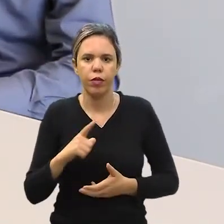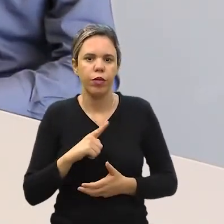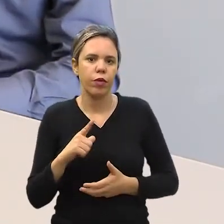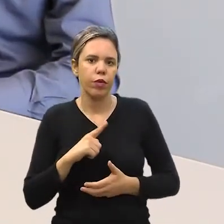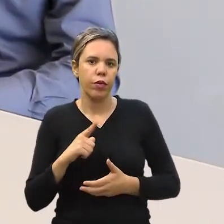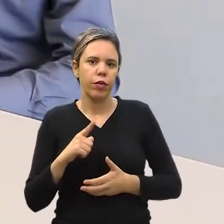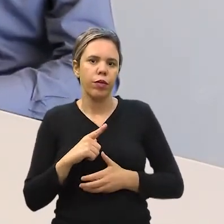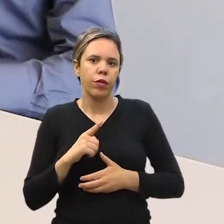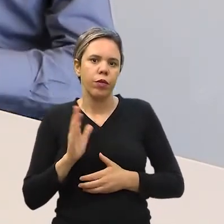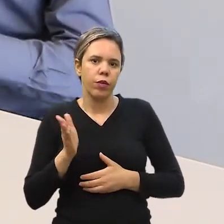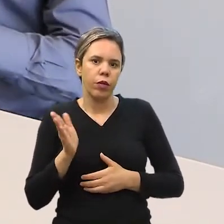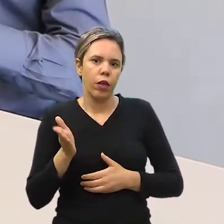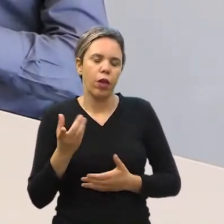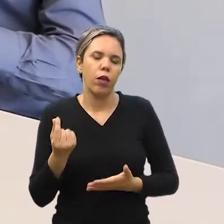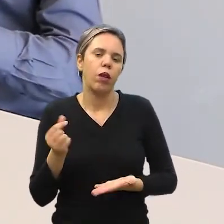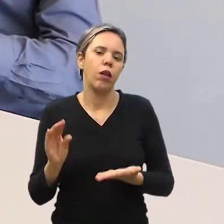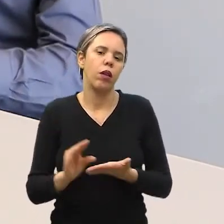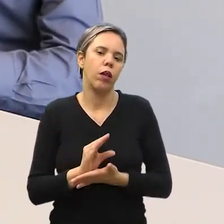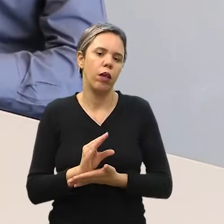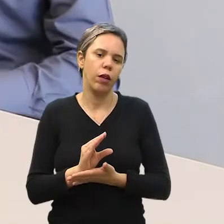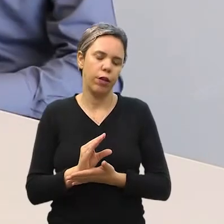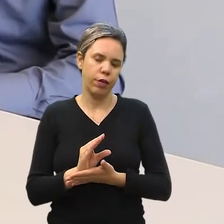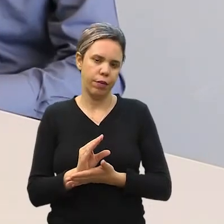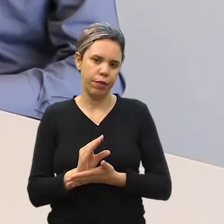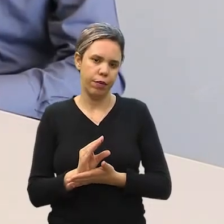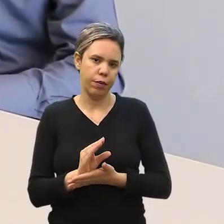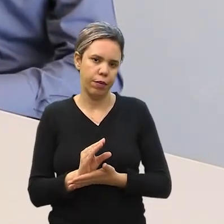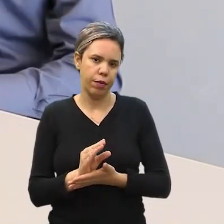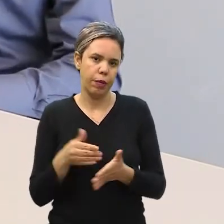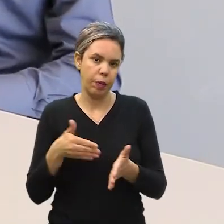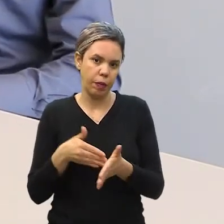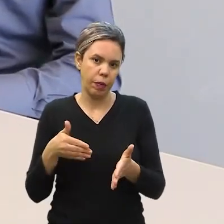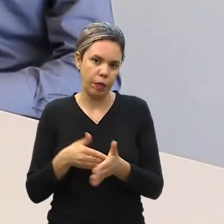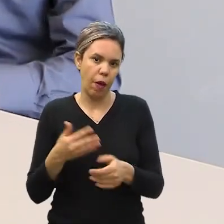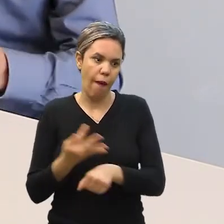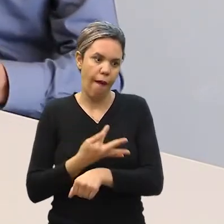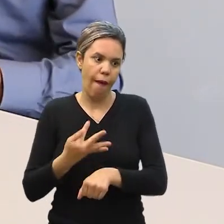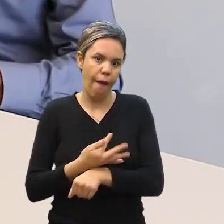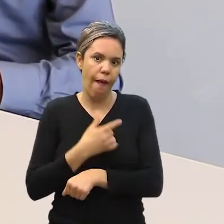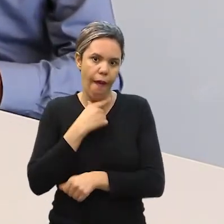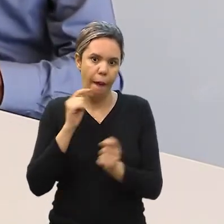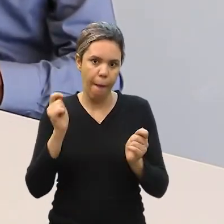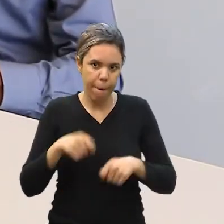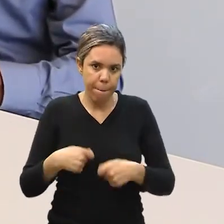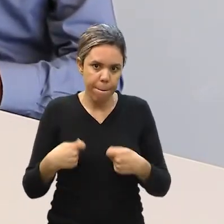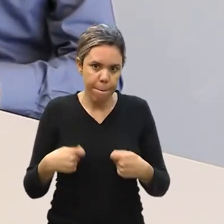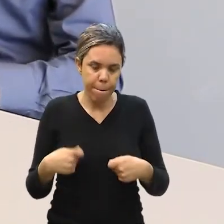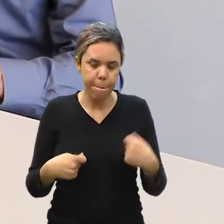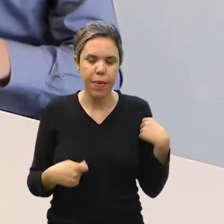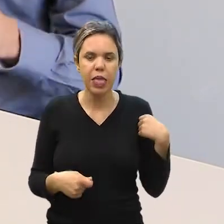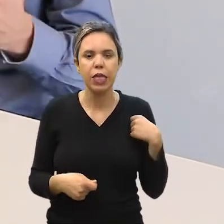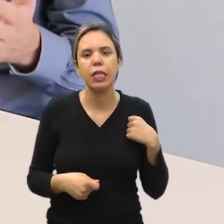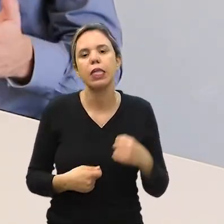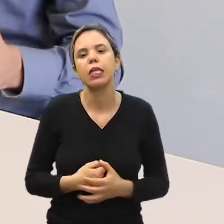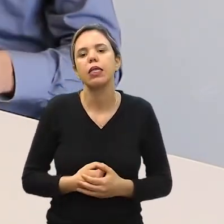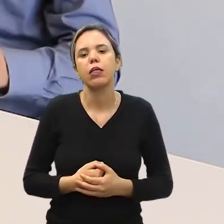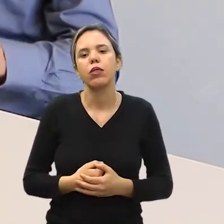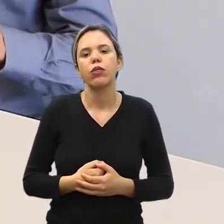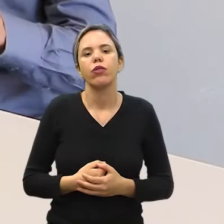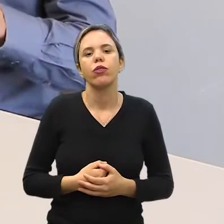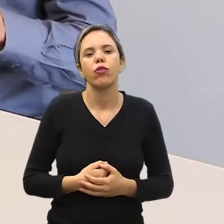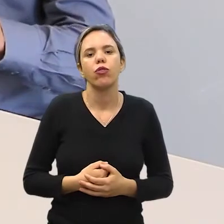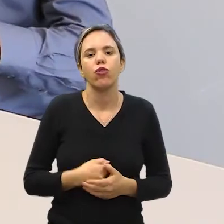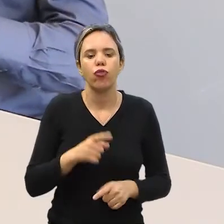tiver já com o orçamento bem restrito, e ela ainda assim ela precisa daquele